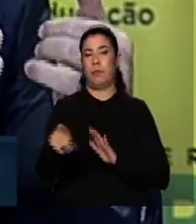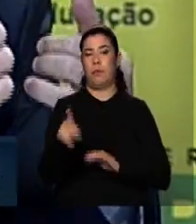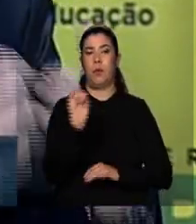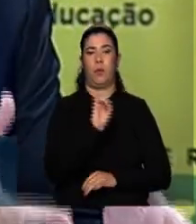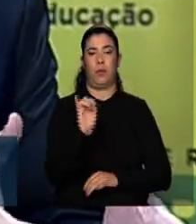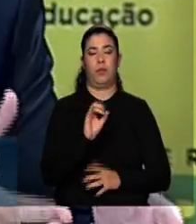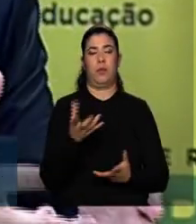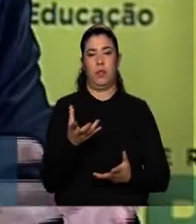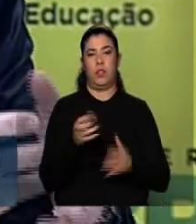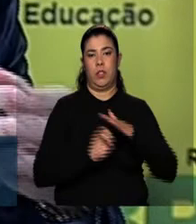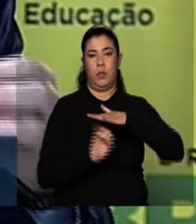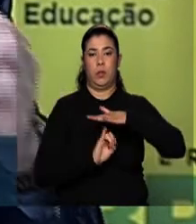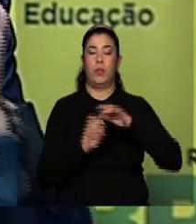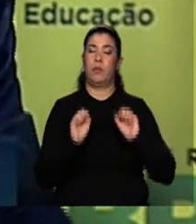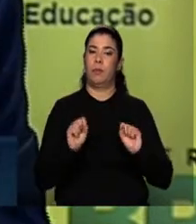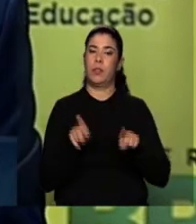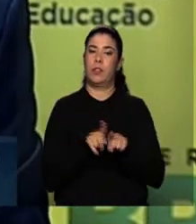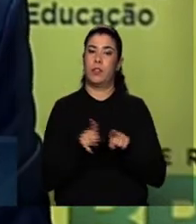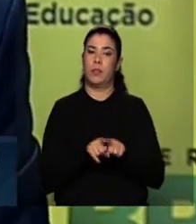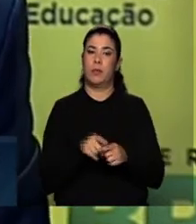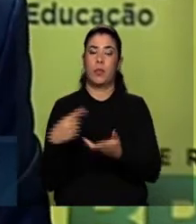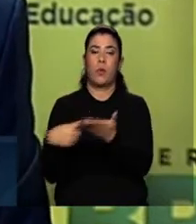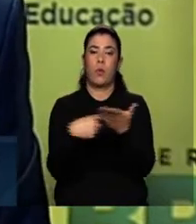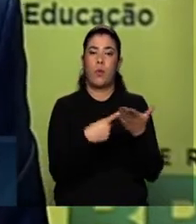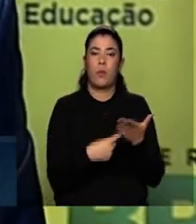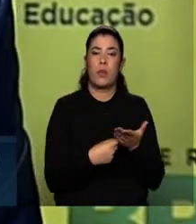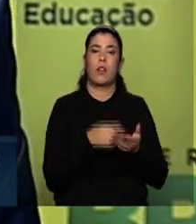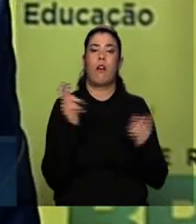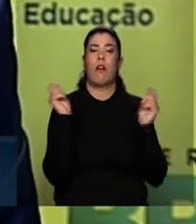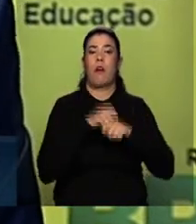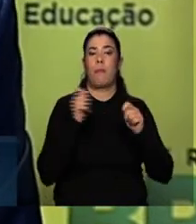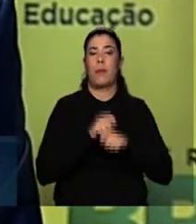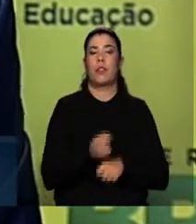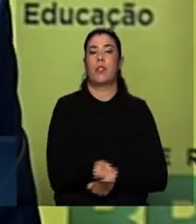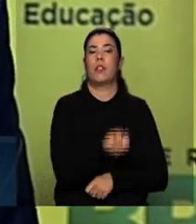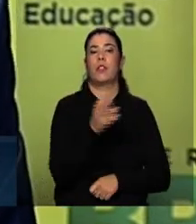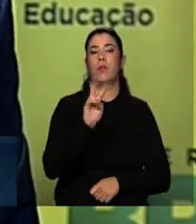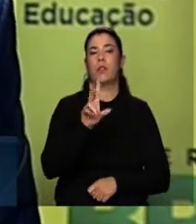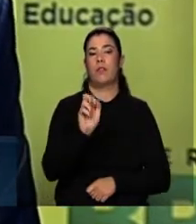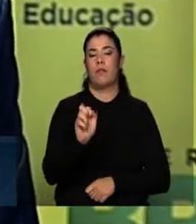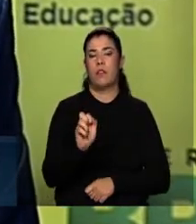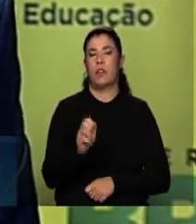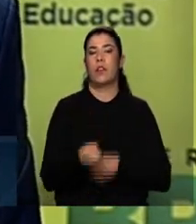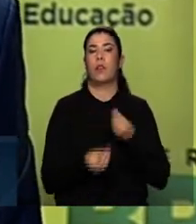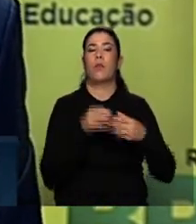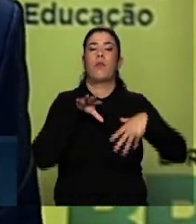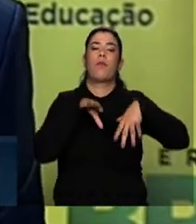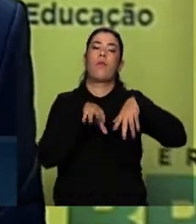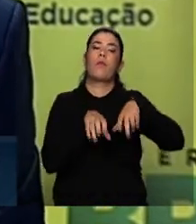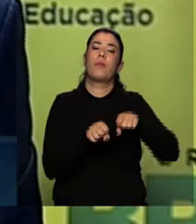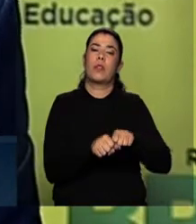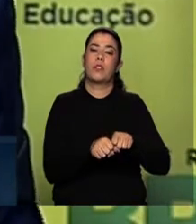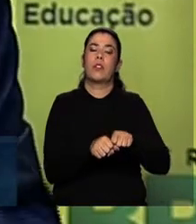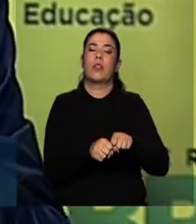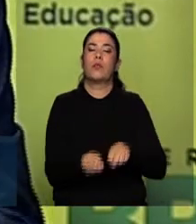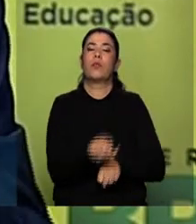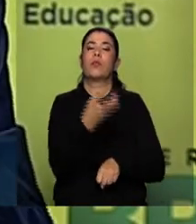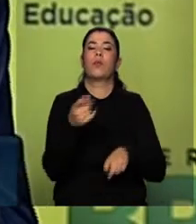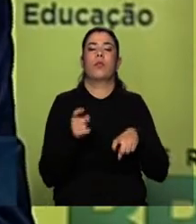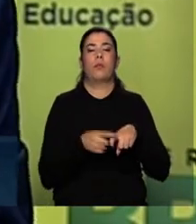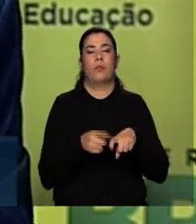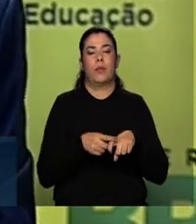a capacidade de lotação, a perspectiva de prover médicos a médio e longo prazo, tá certo?